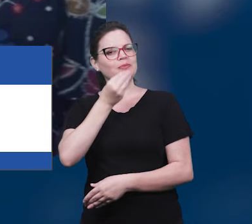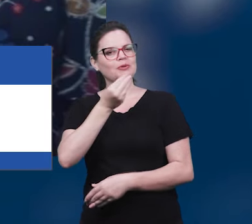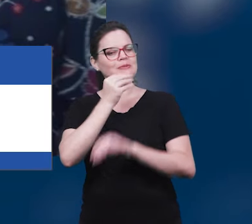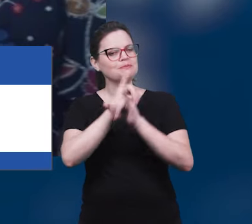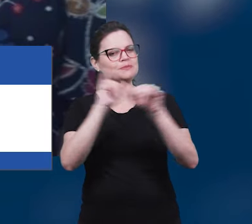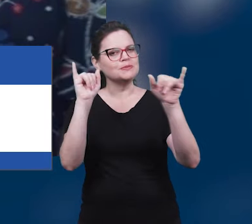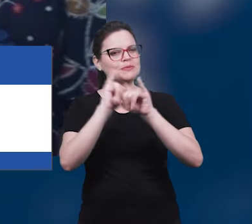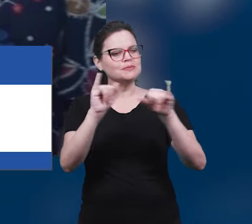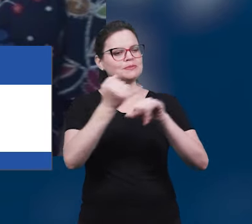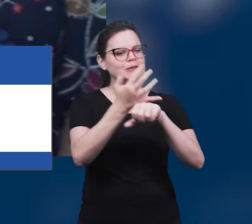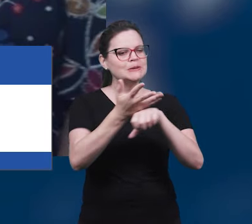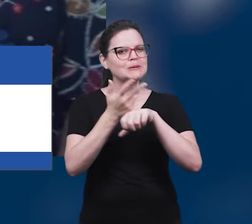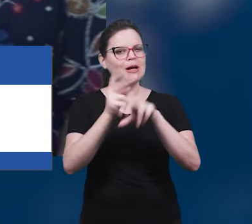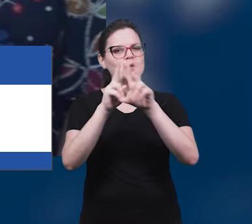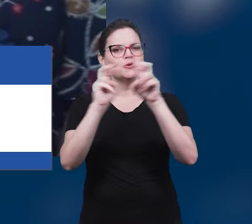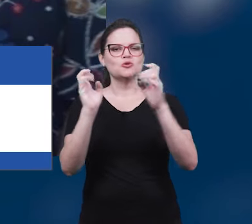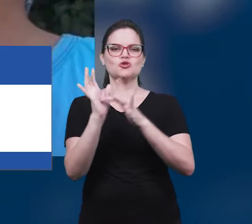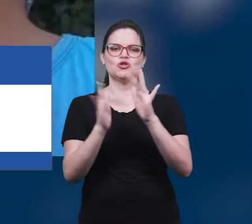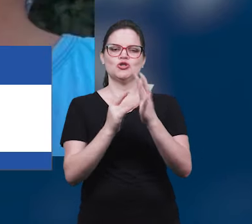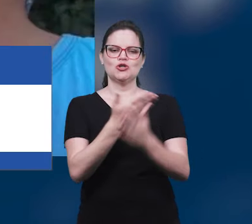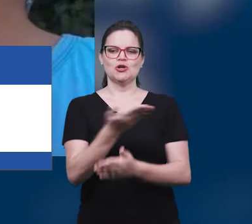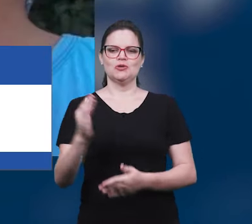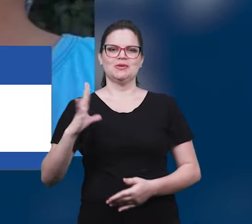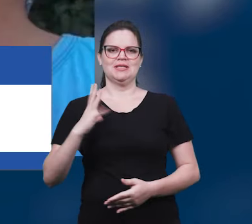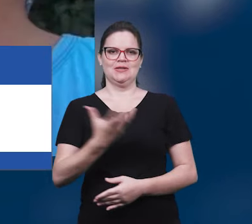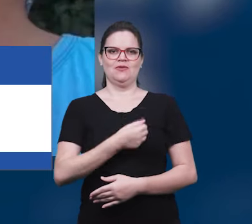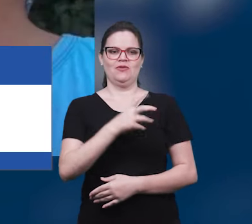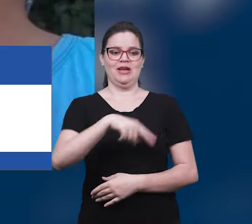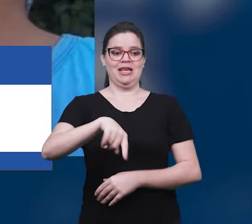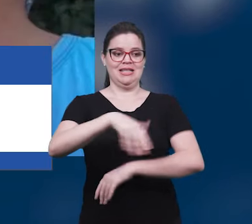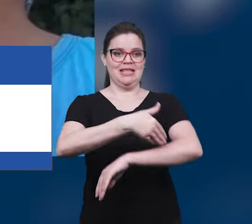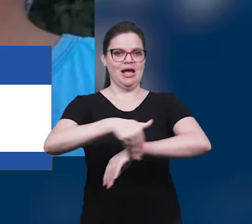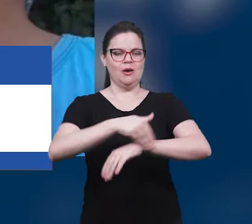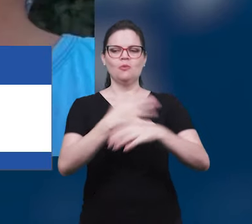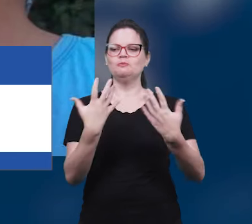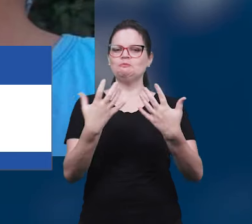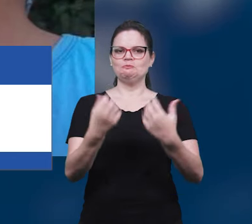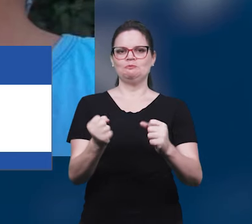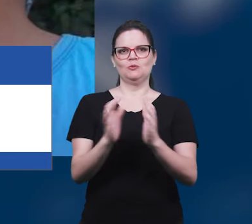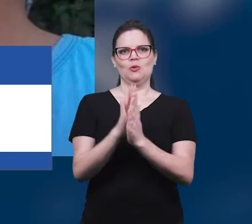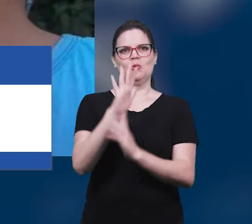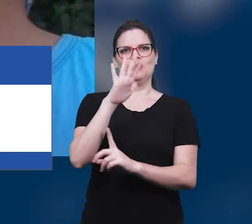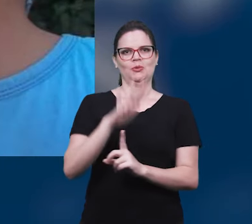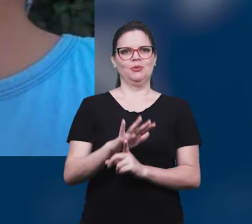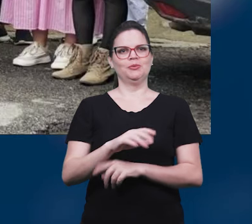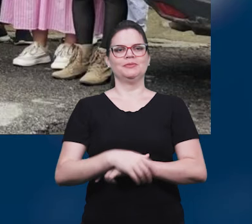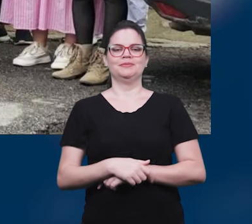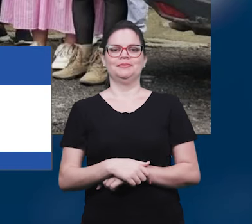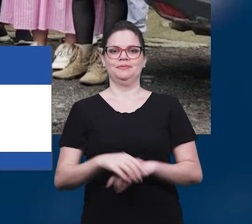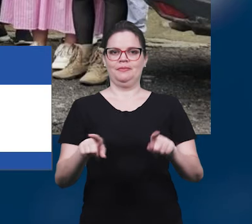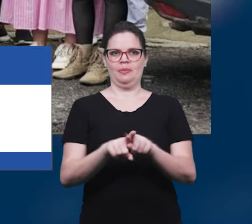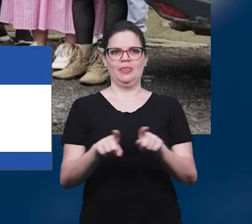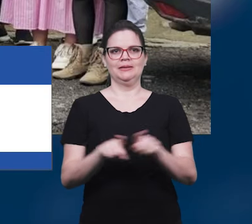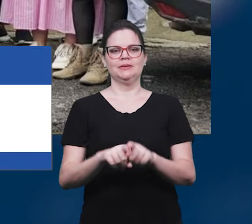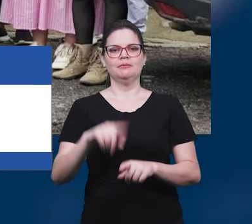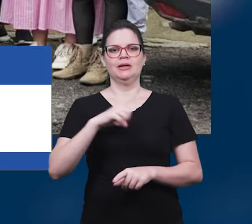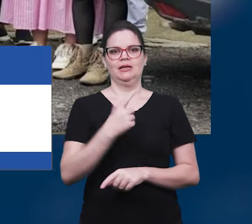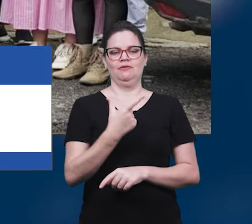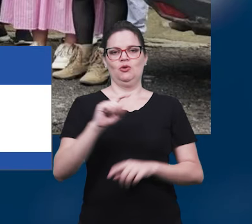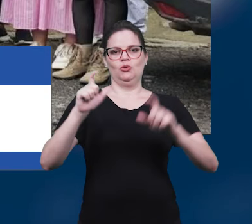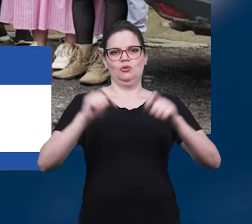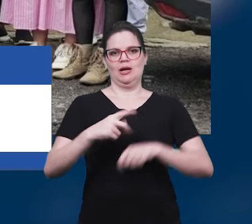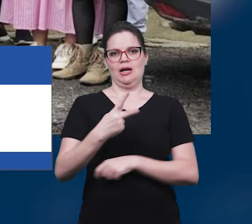falar de Jesus para aqueles que estavam nas ruas e aceitaram ouvir uma palavra de esperança e em Petrópolis também